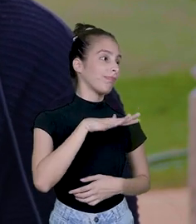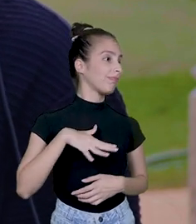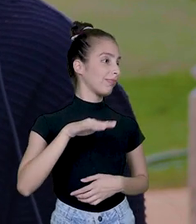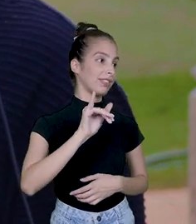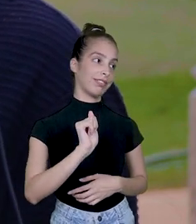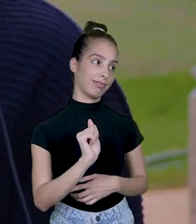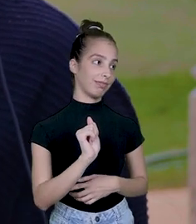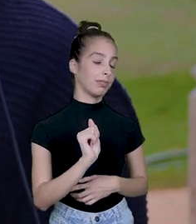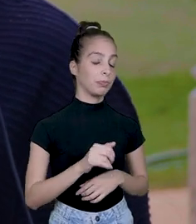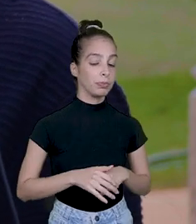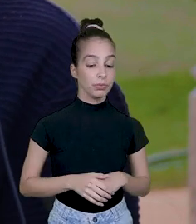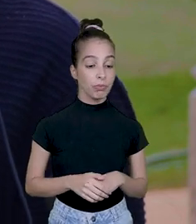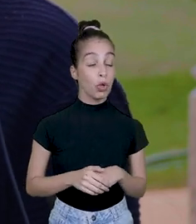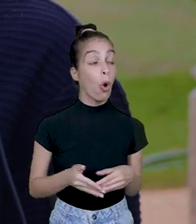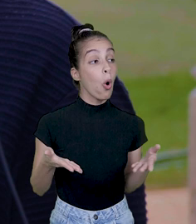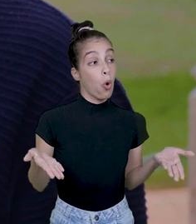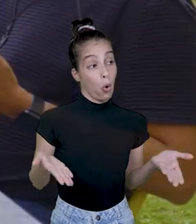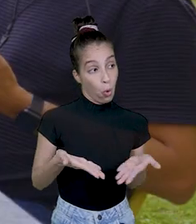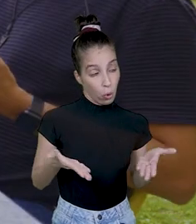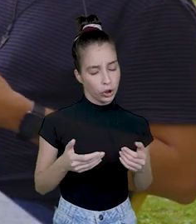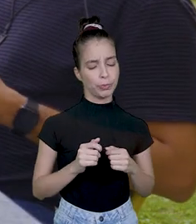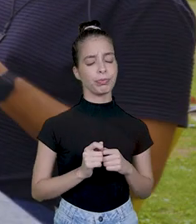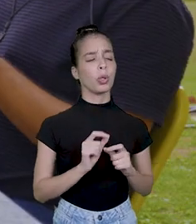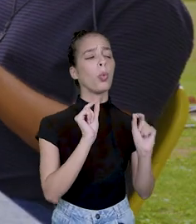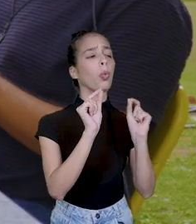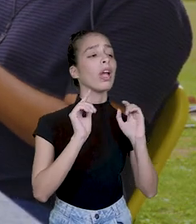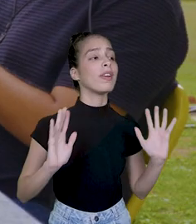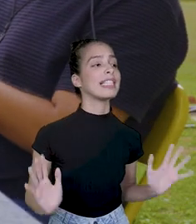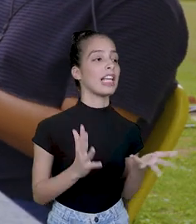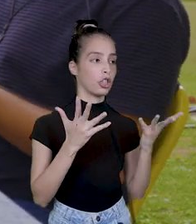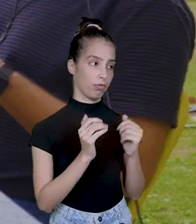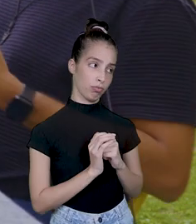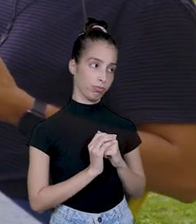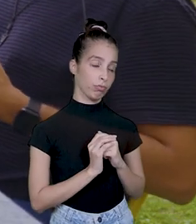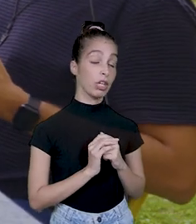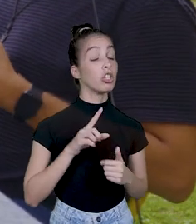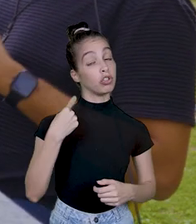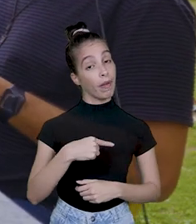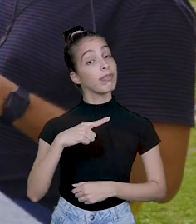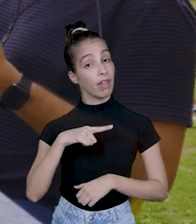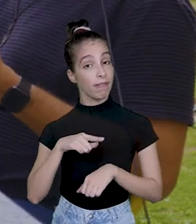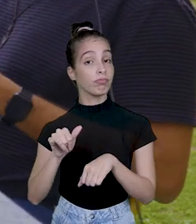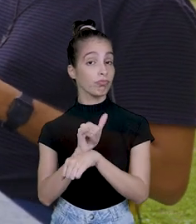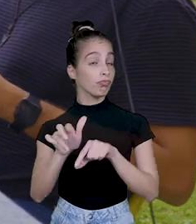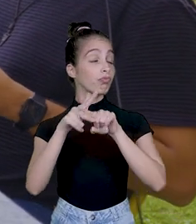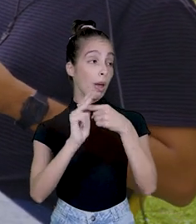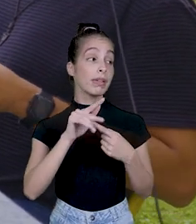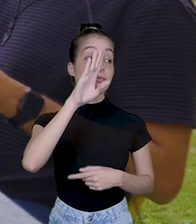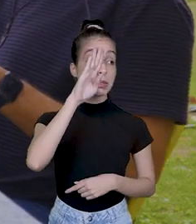Eh hoje o que que eu incentivo as pessoas nós temos ferramentas gratuitas que a gente pode